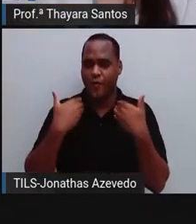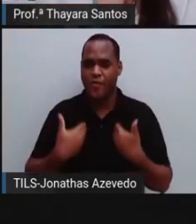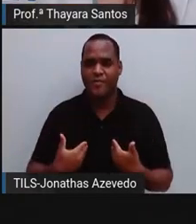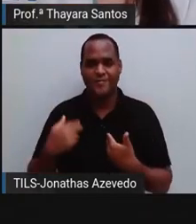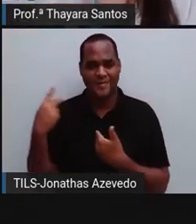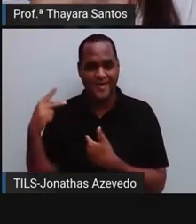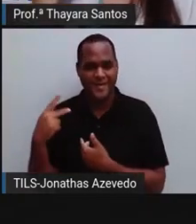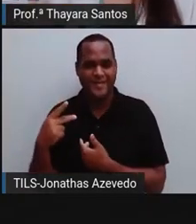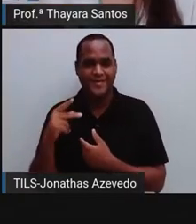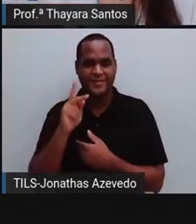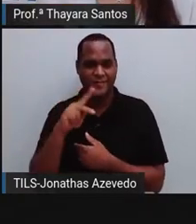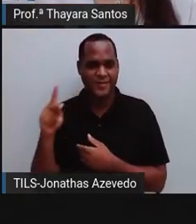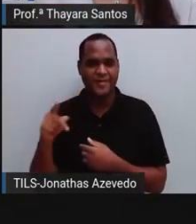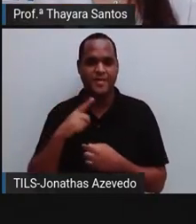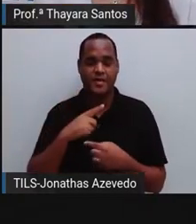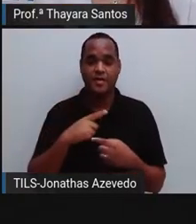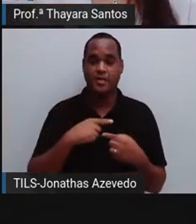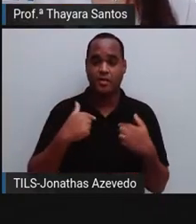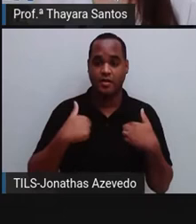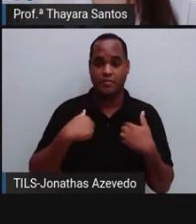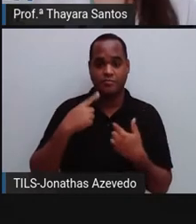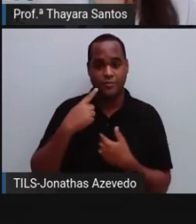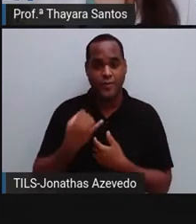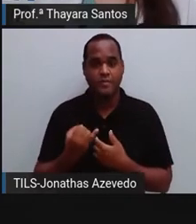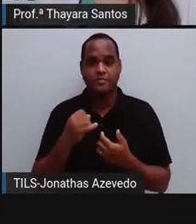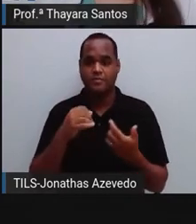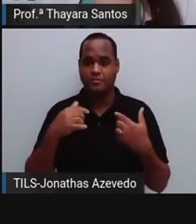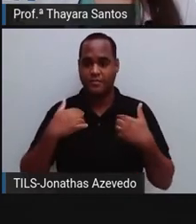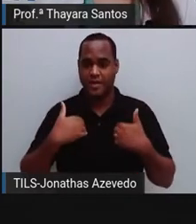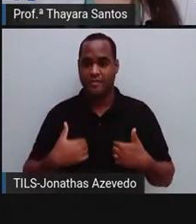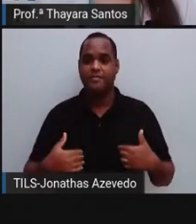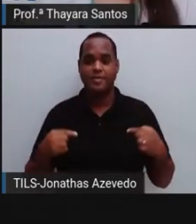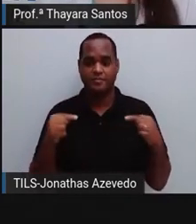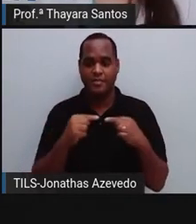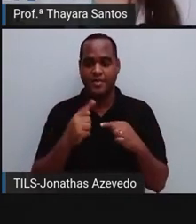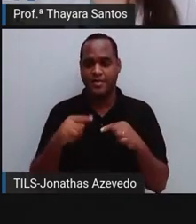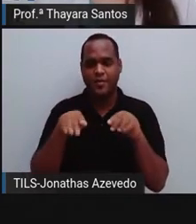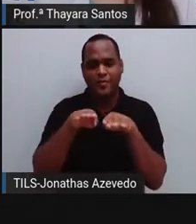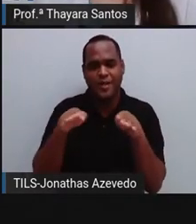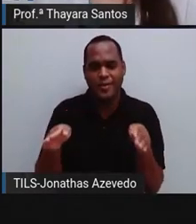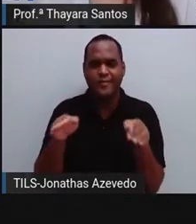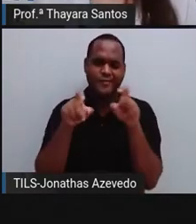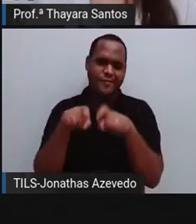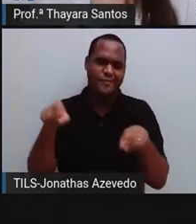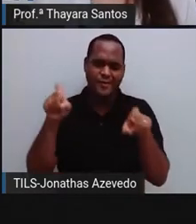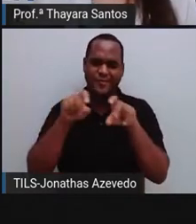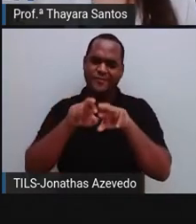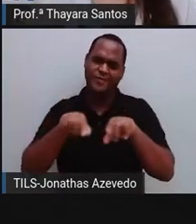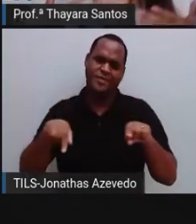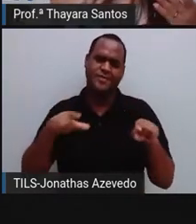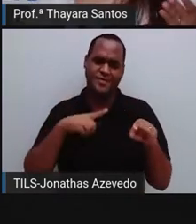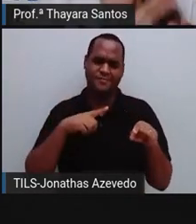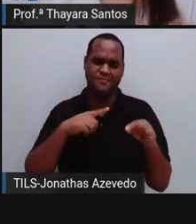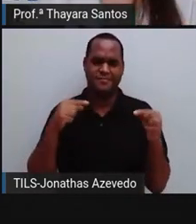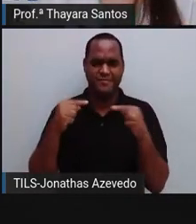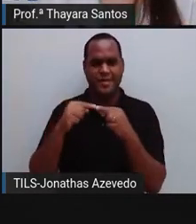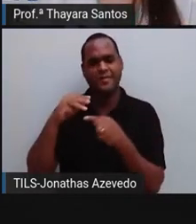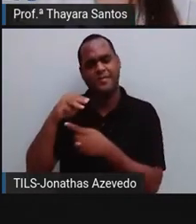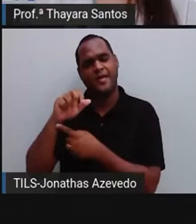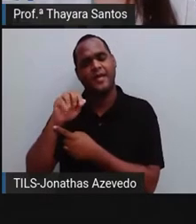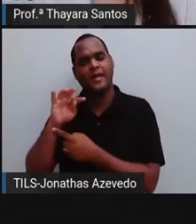esse computador é matéria, você que está aí do outro lado também é matéria, a minha roupa também. Então, tudo isso que a gente pode